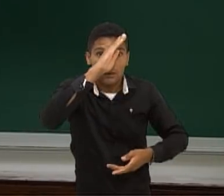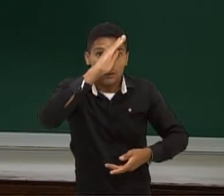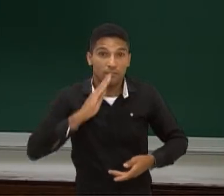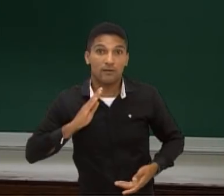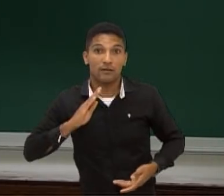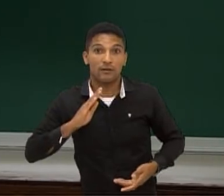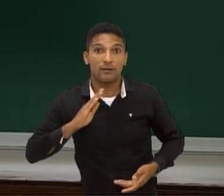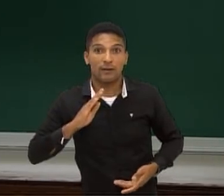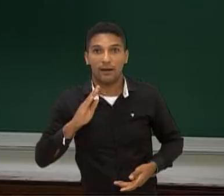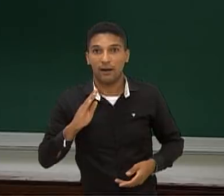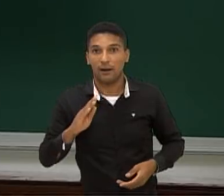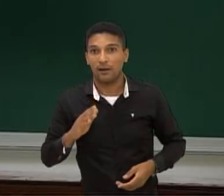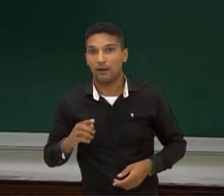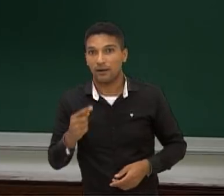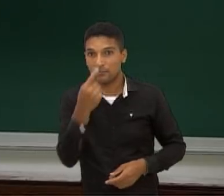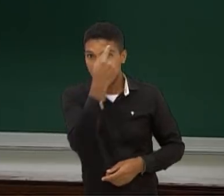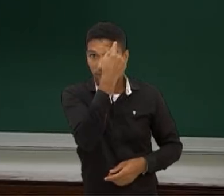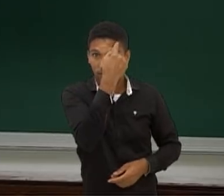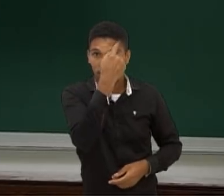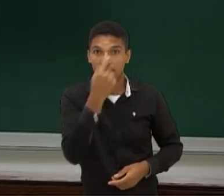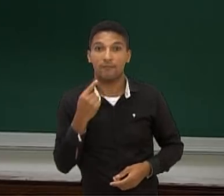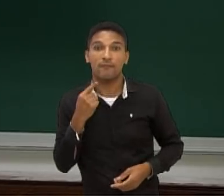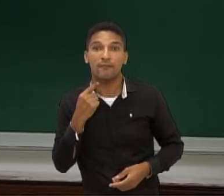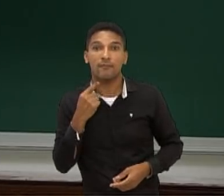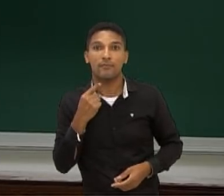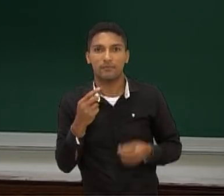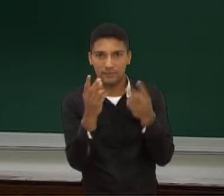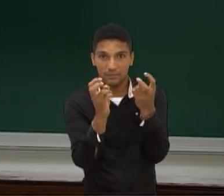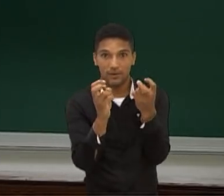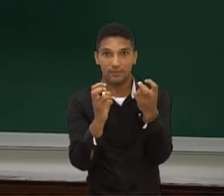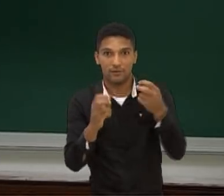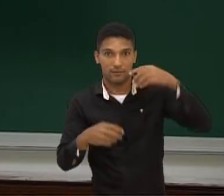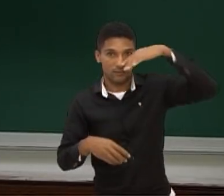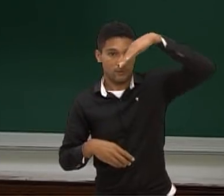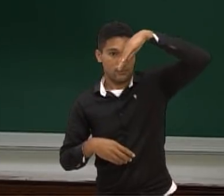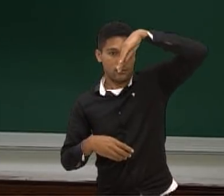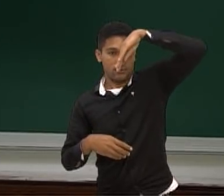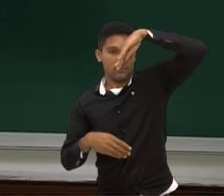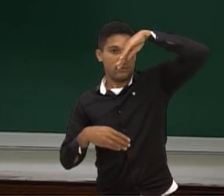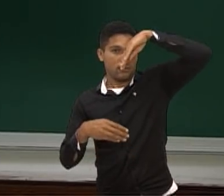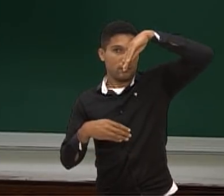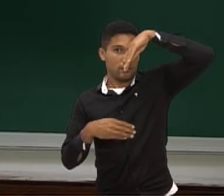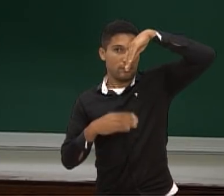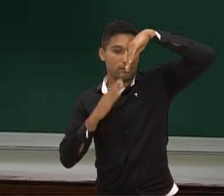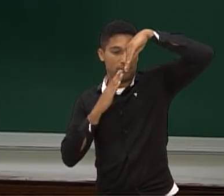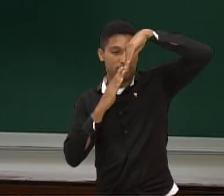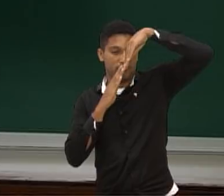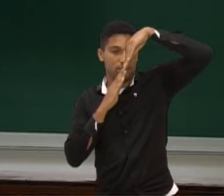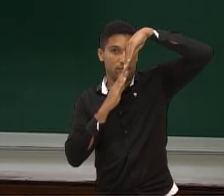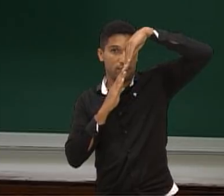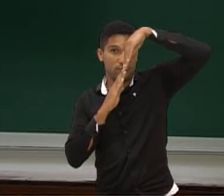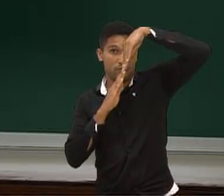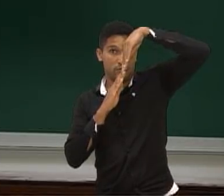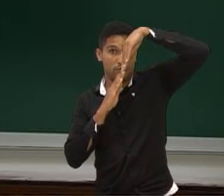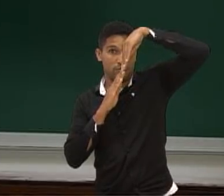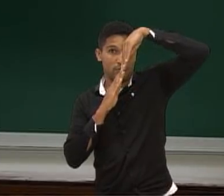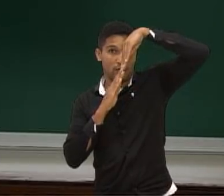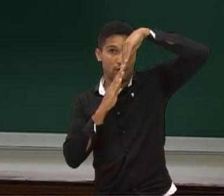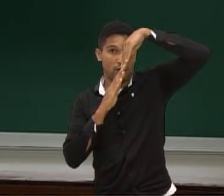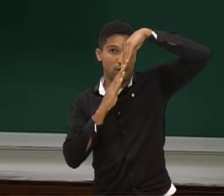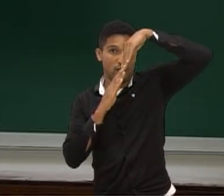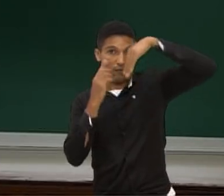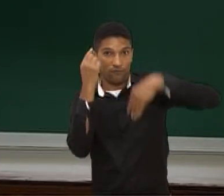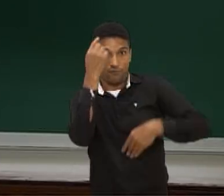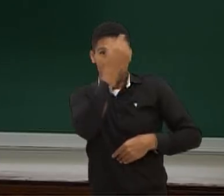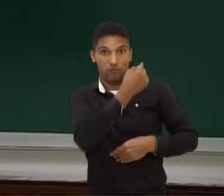lá a figura 1 e a figura 2. Tá? Nessa figura 1 foi traçado um segmento de reta. Ele saiu em